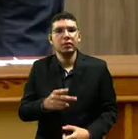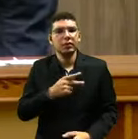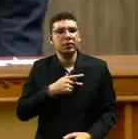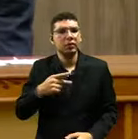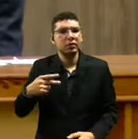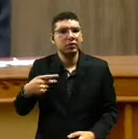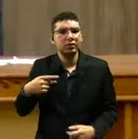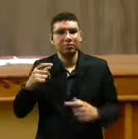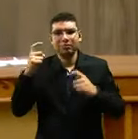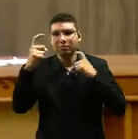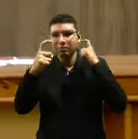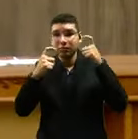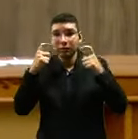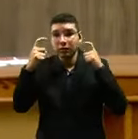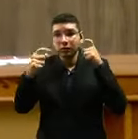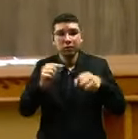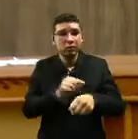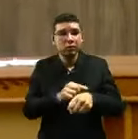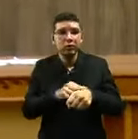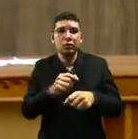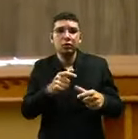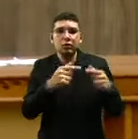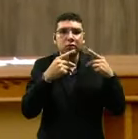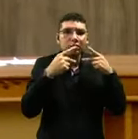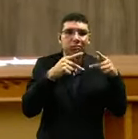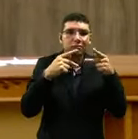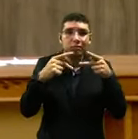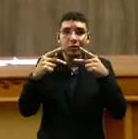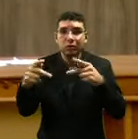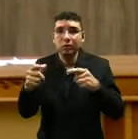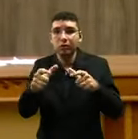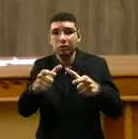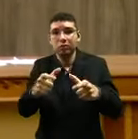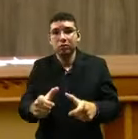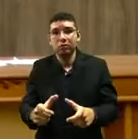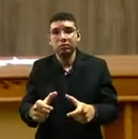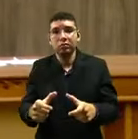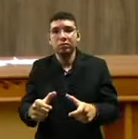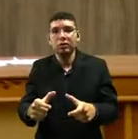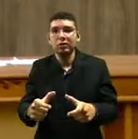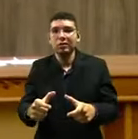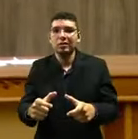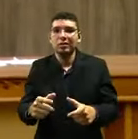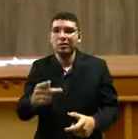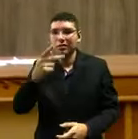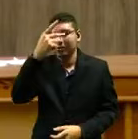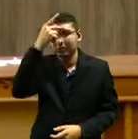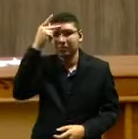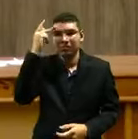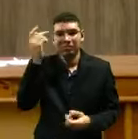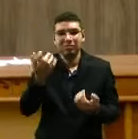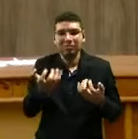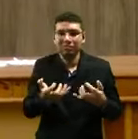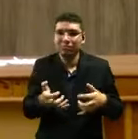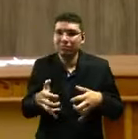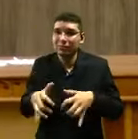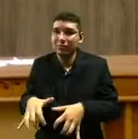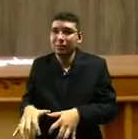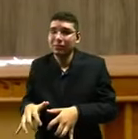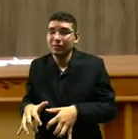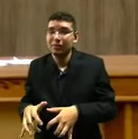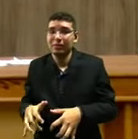triste não é porque tem irmão eu já vi até o missionário falta de Bíblia irmão eu não ganhei uma eu